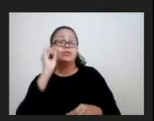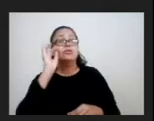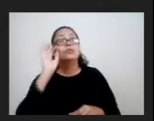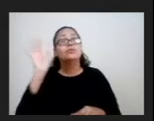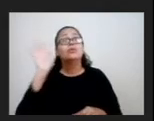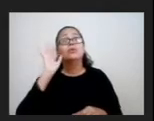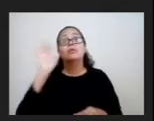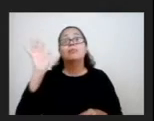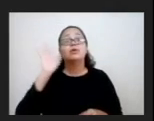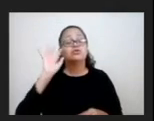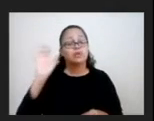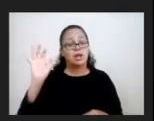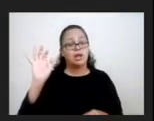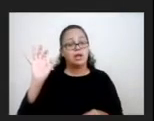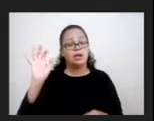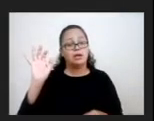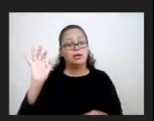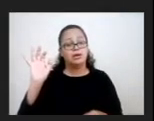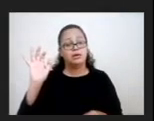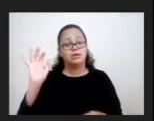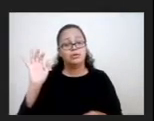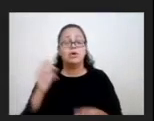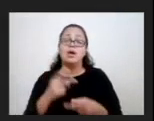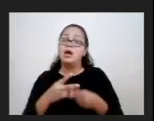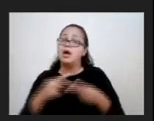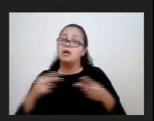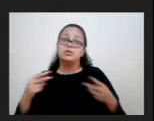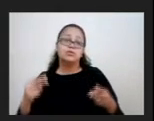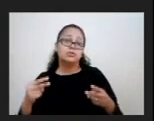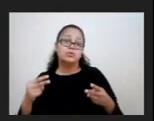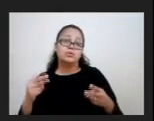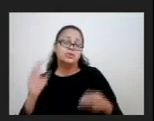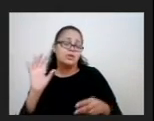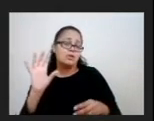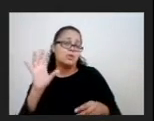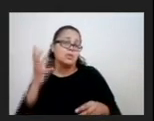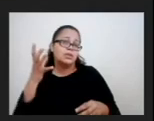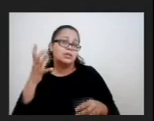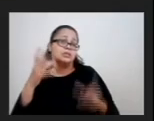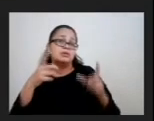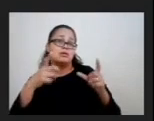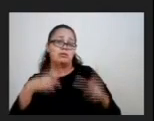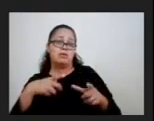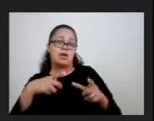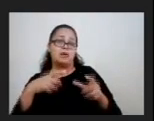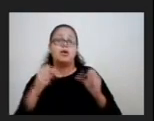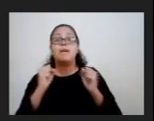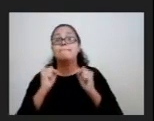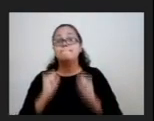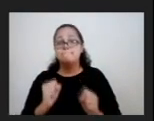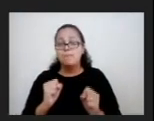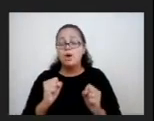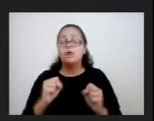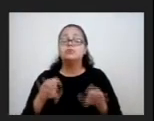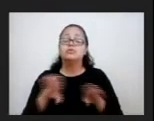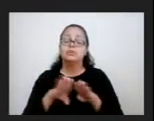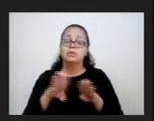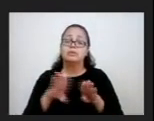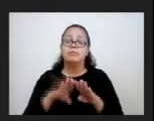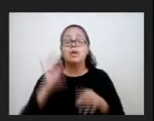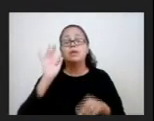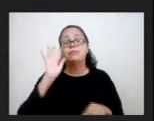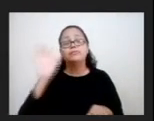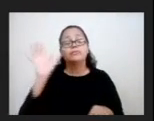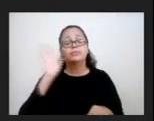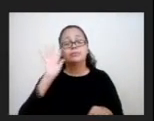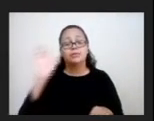bem inventar fatos que ocorreram em determinado lugar. Então, pode também ser fictício, pode também